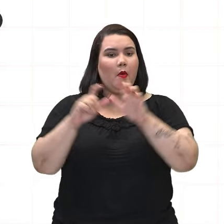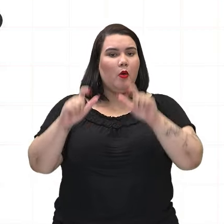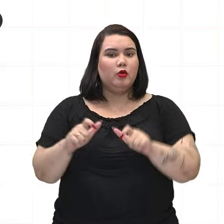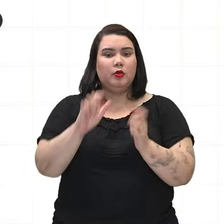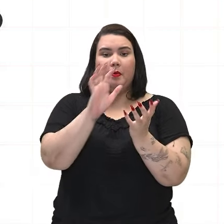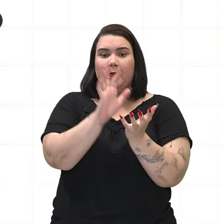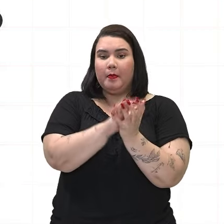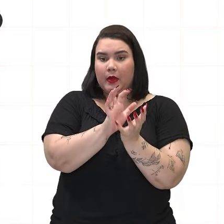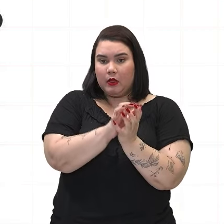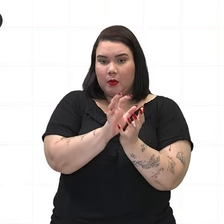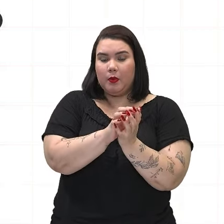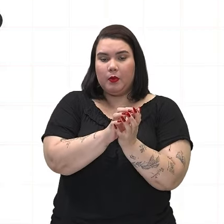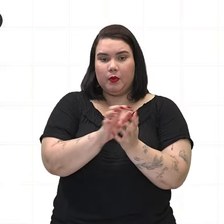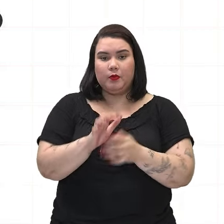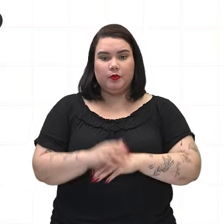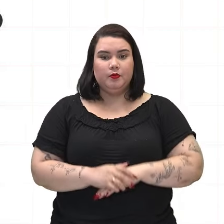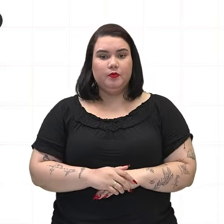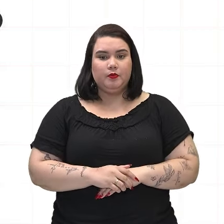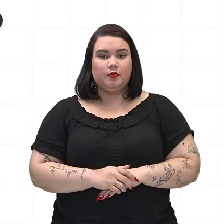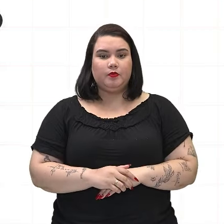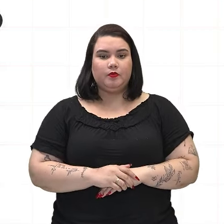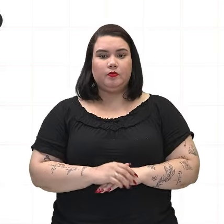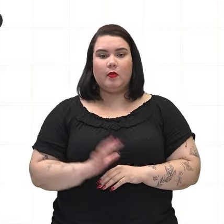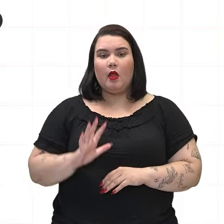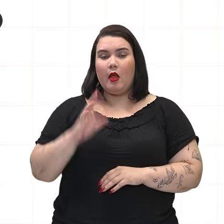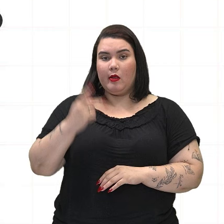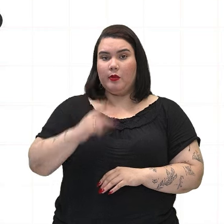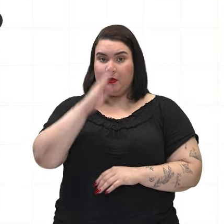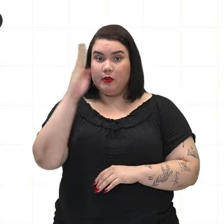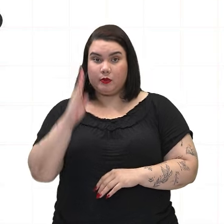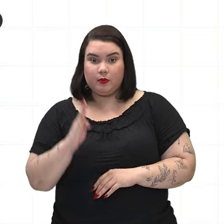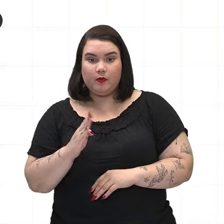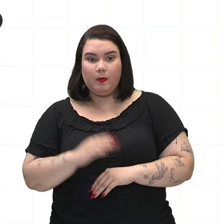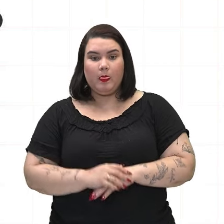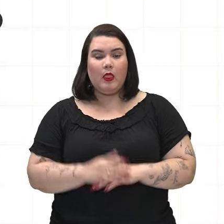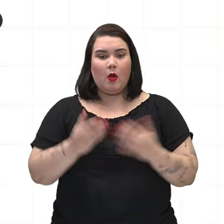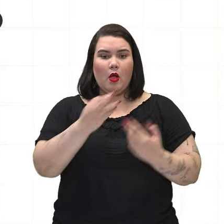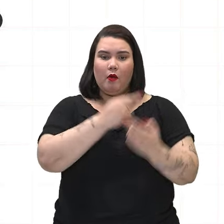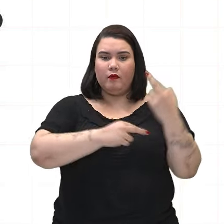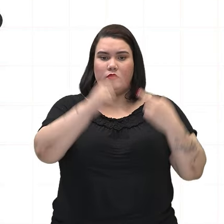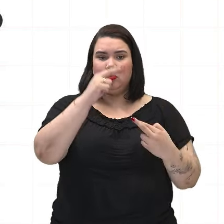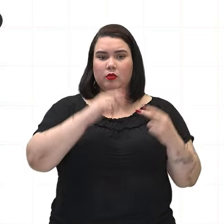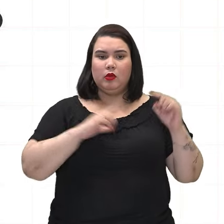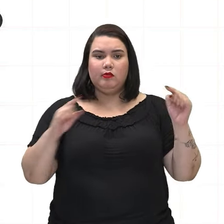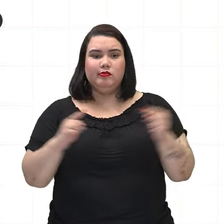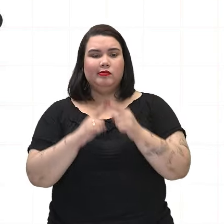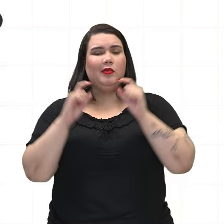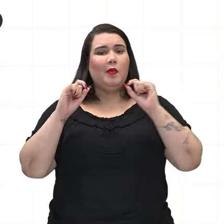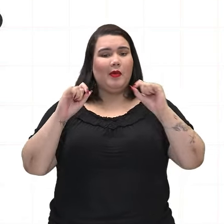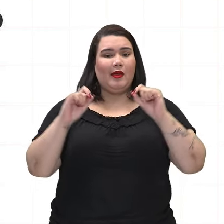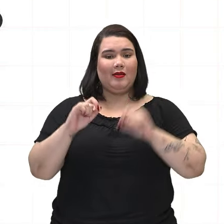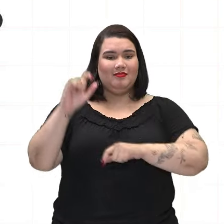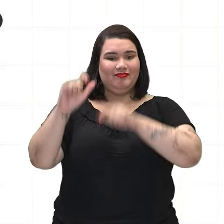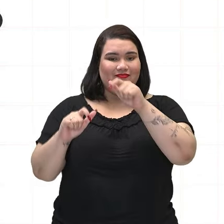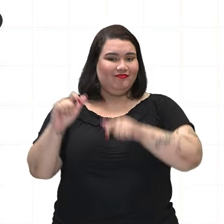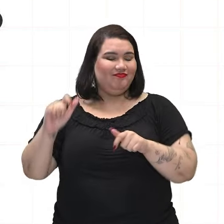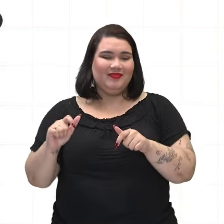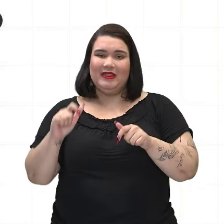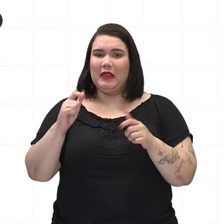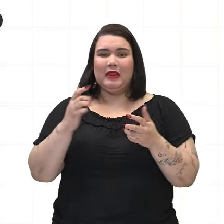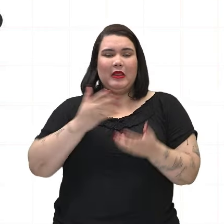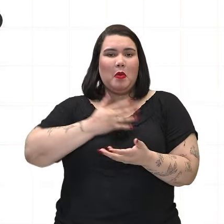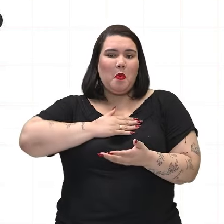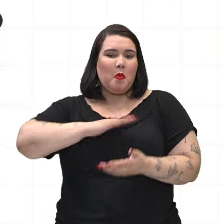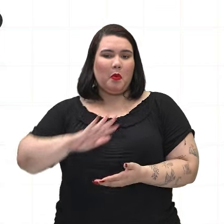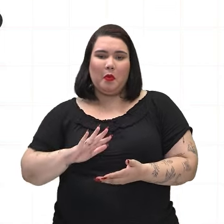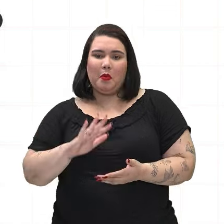Pernambuco, no Brasil. As causas dessa revolta estão ligadas ao descontentamento da elite local